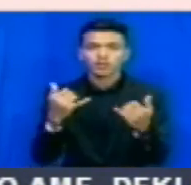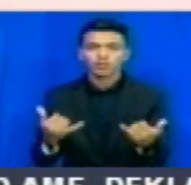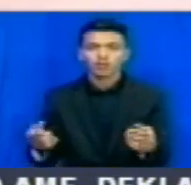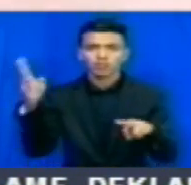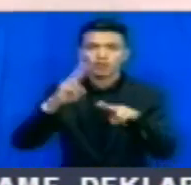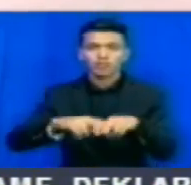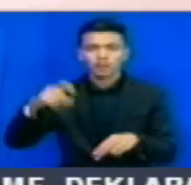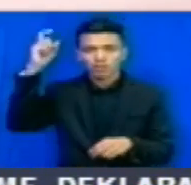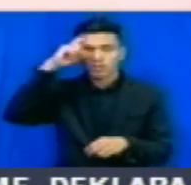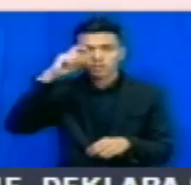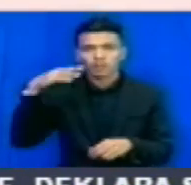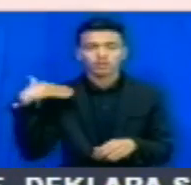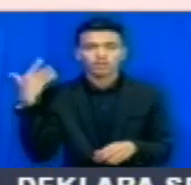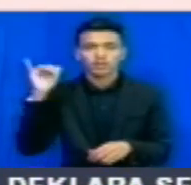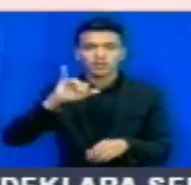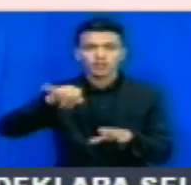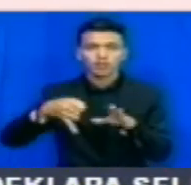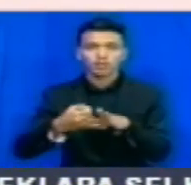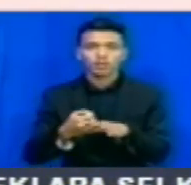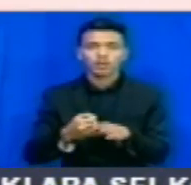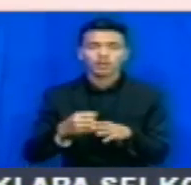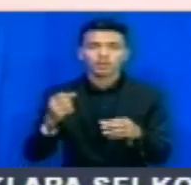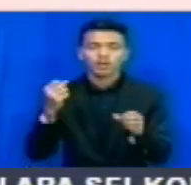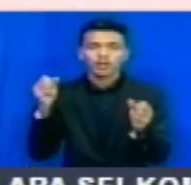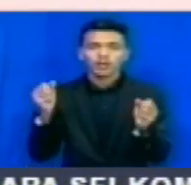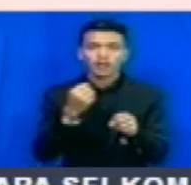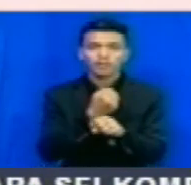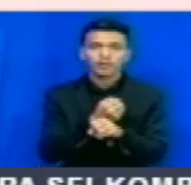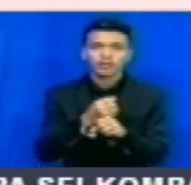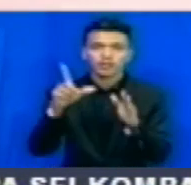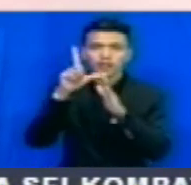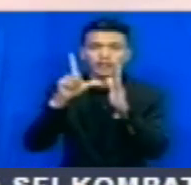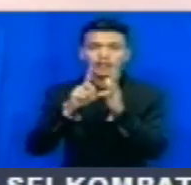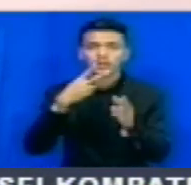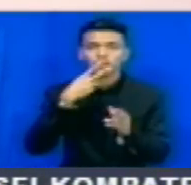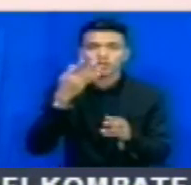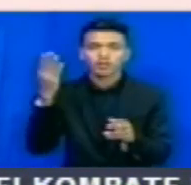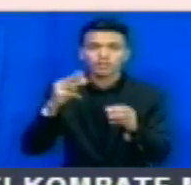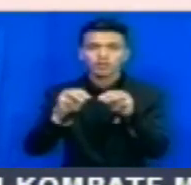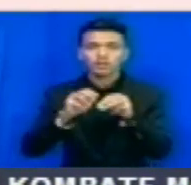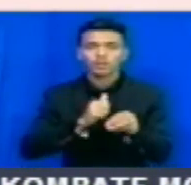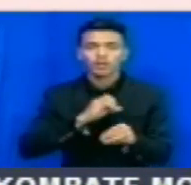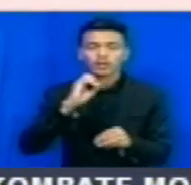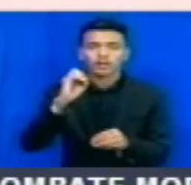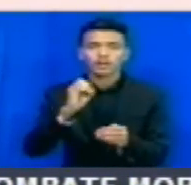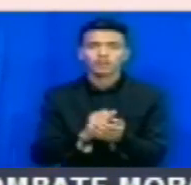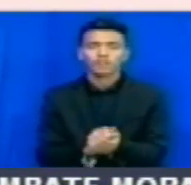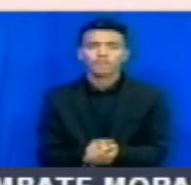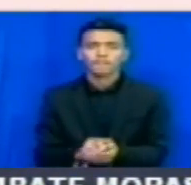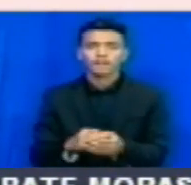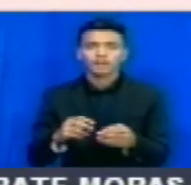sair conhecimento foi sair serniente, incluímos pela reforça lei controla tabaco neja, município Ainaro. E tá atendo tui demografia survei